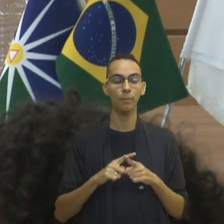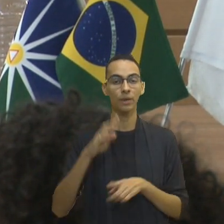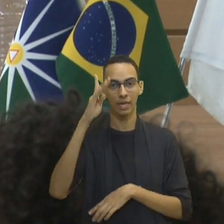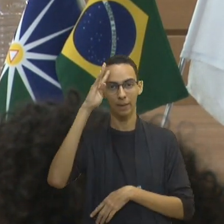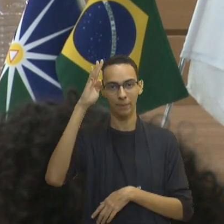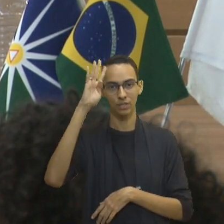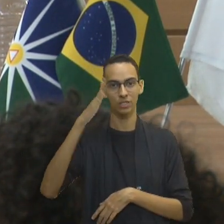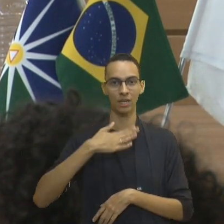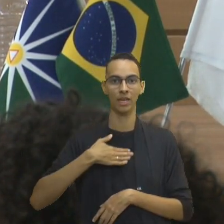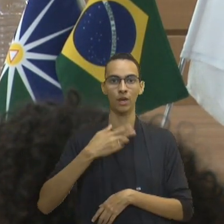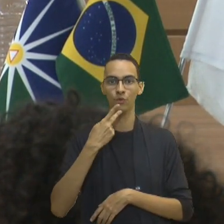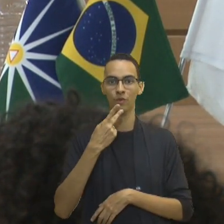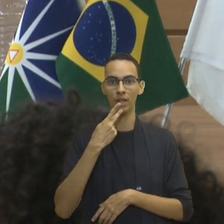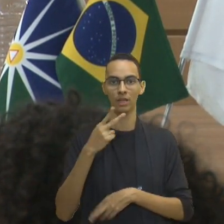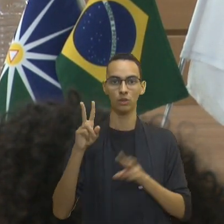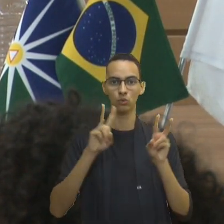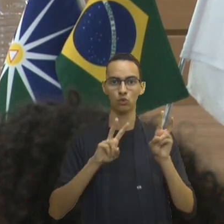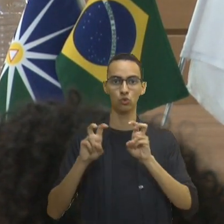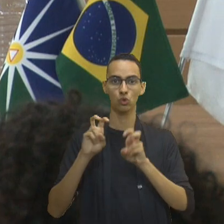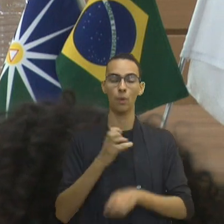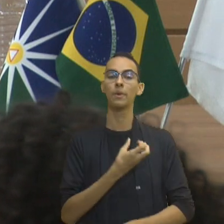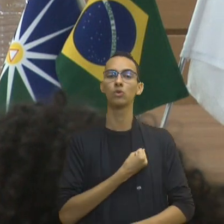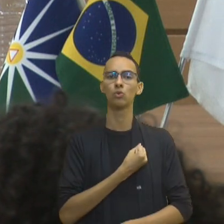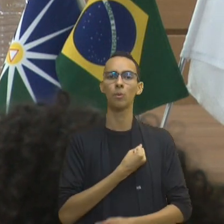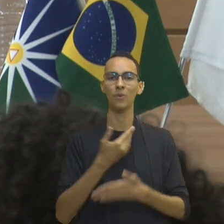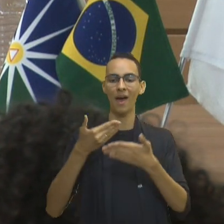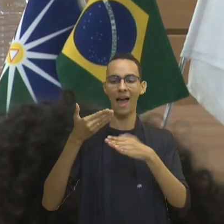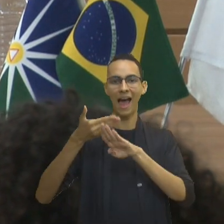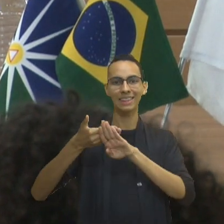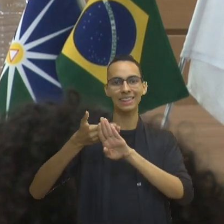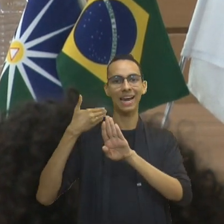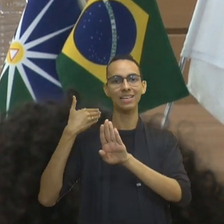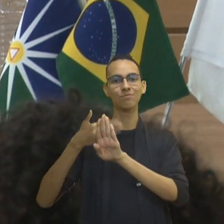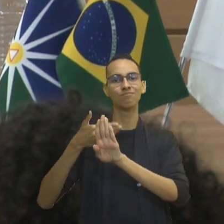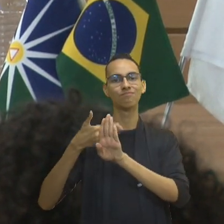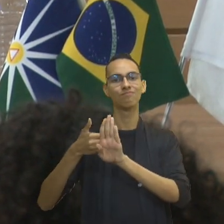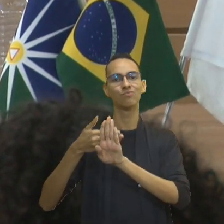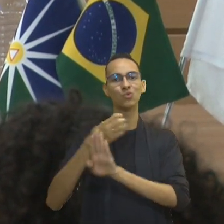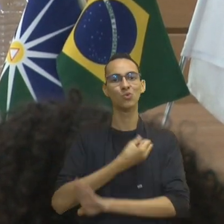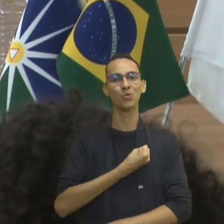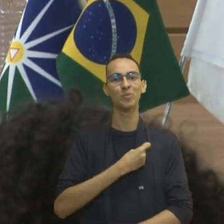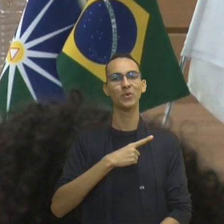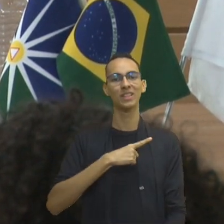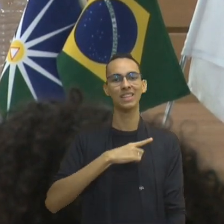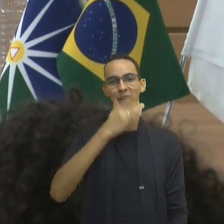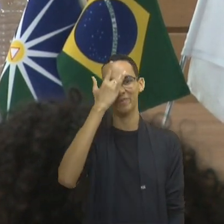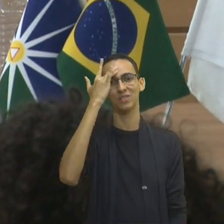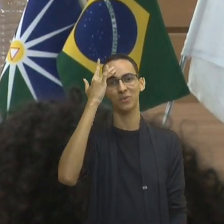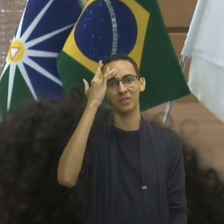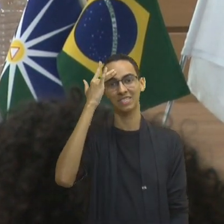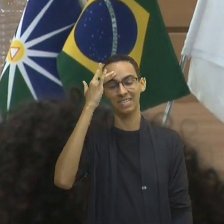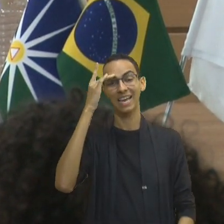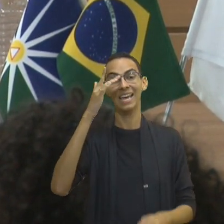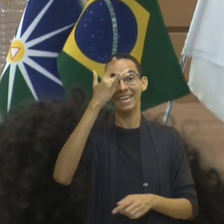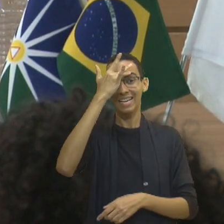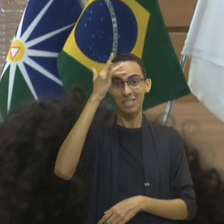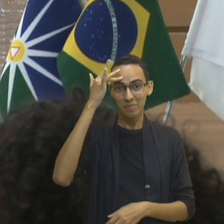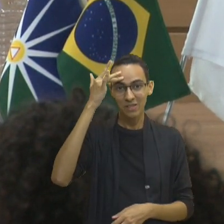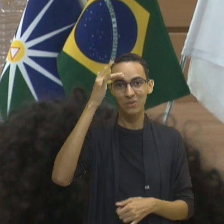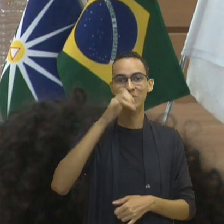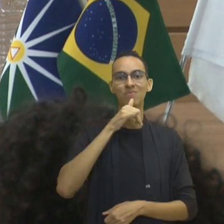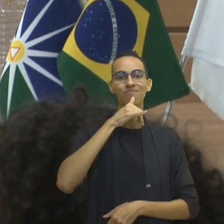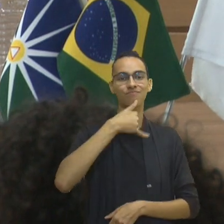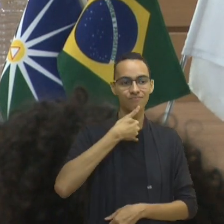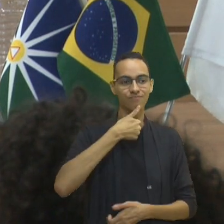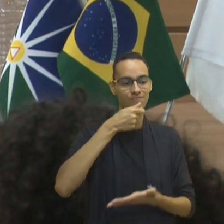quando eu estou falando de números, por detrás do número tem pessoas. E essas pessoas vão sofrer as consequências.